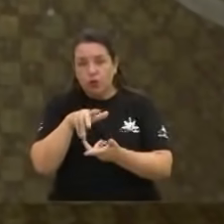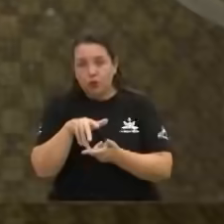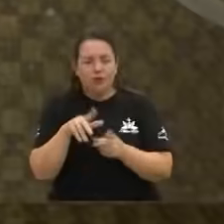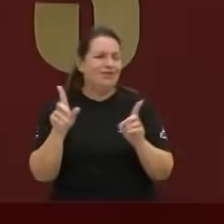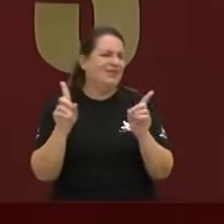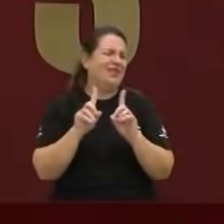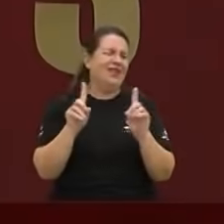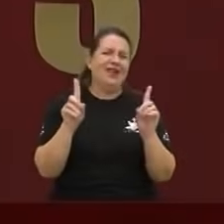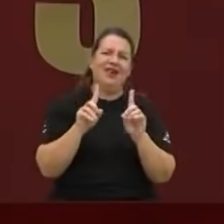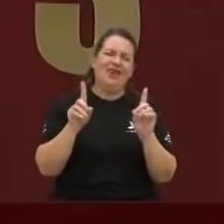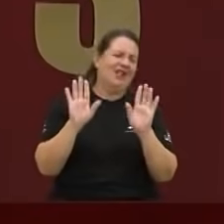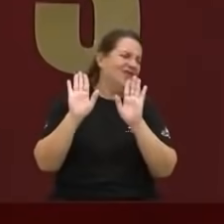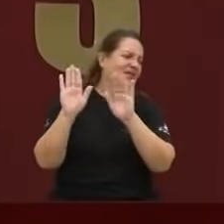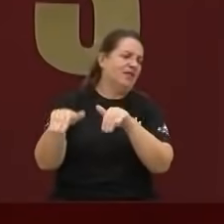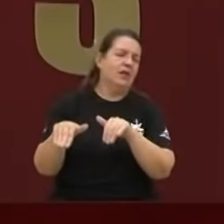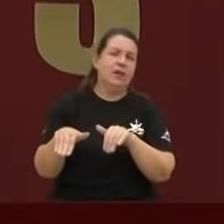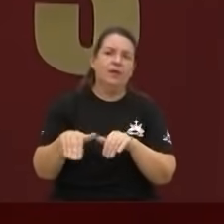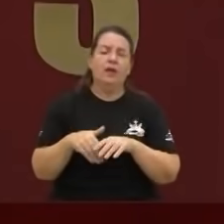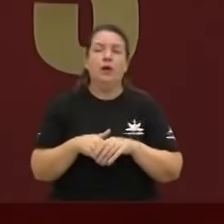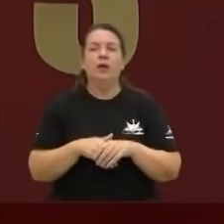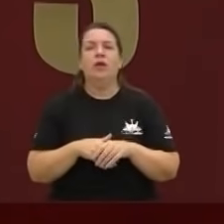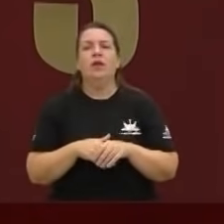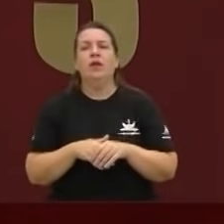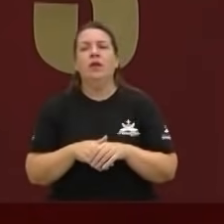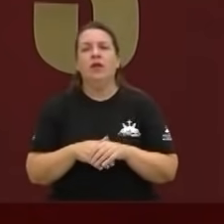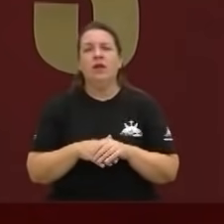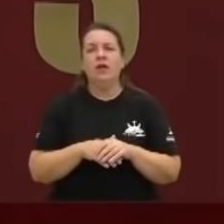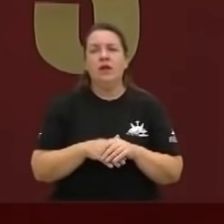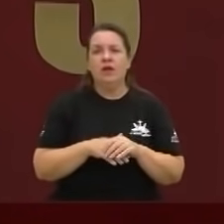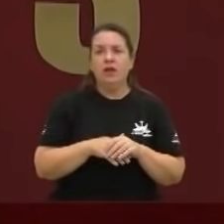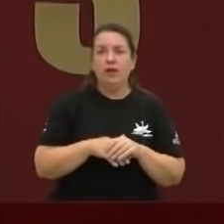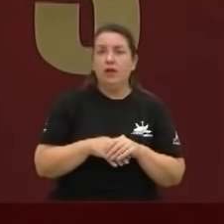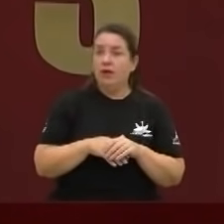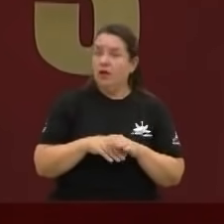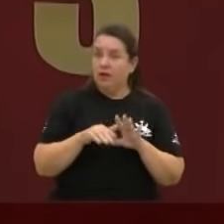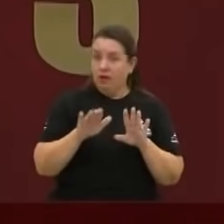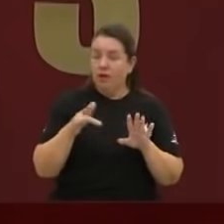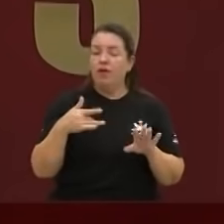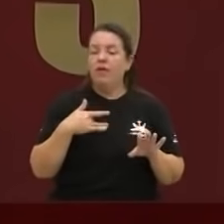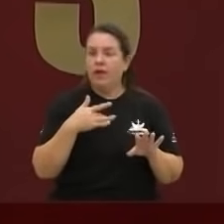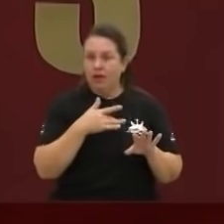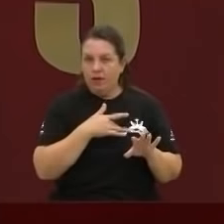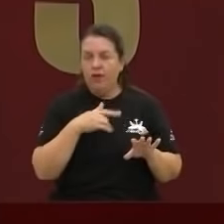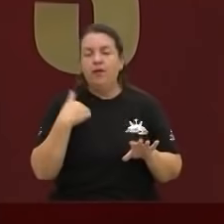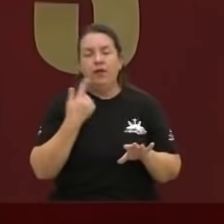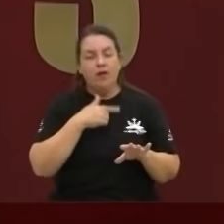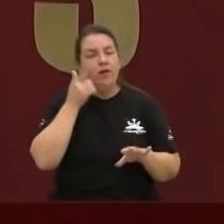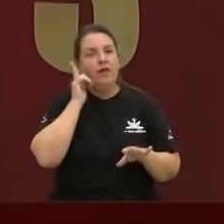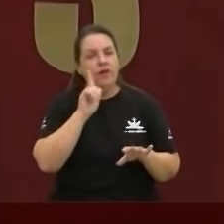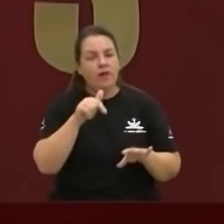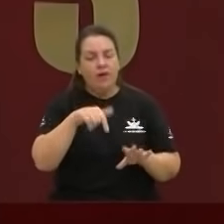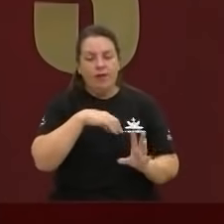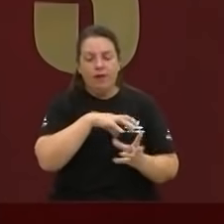não peça coisas temporais, isso com saúde você vai conseguir.